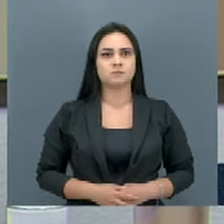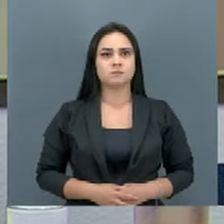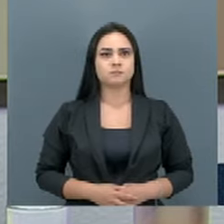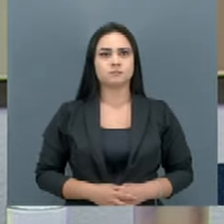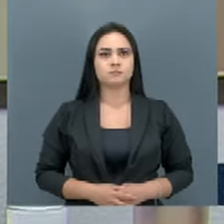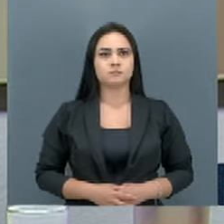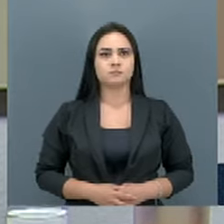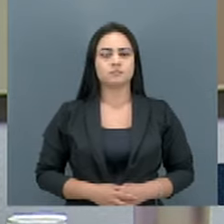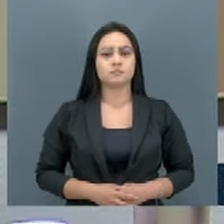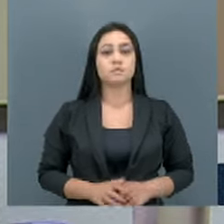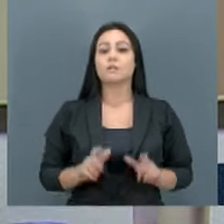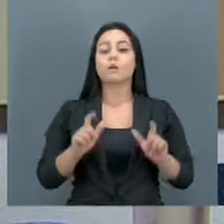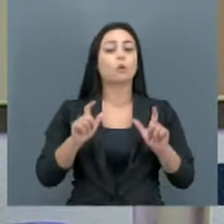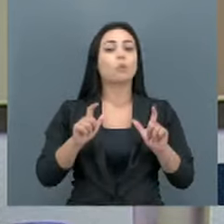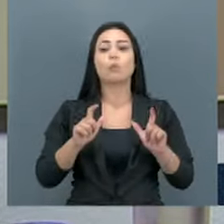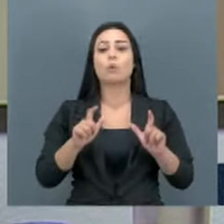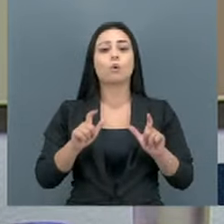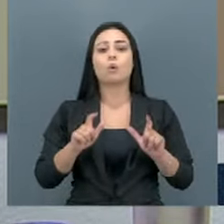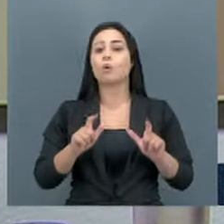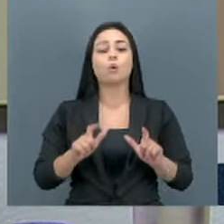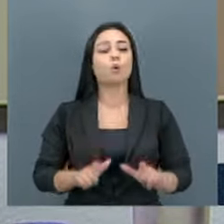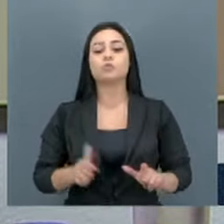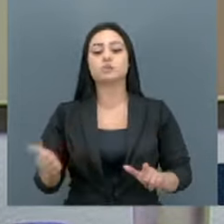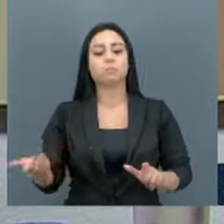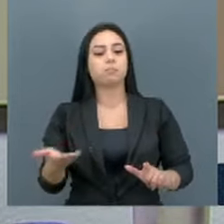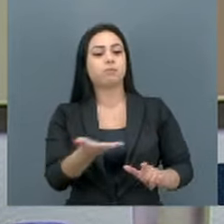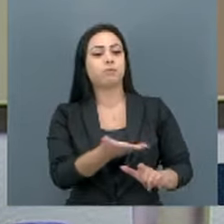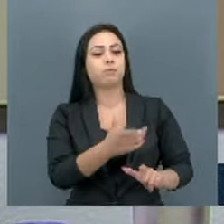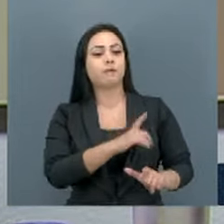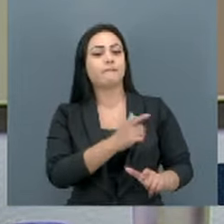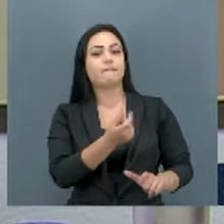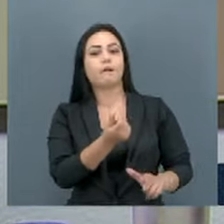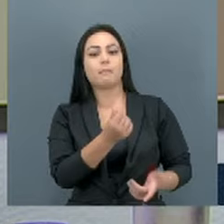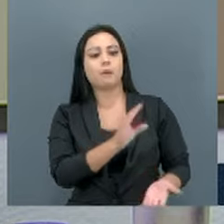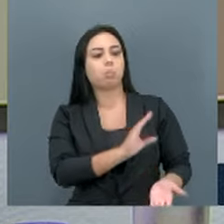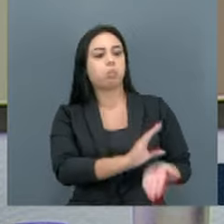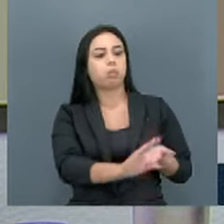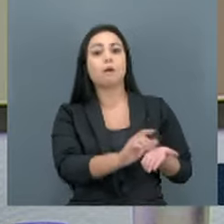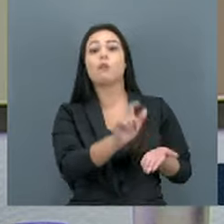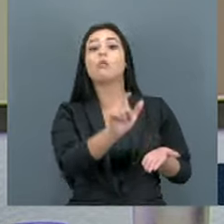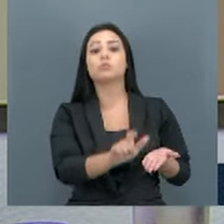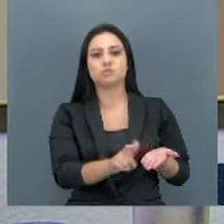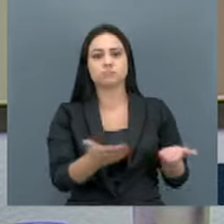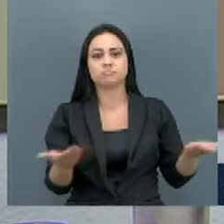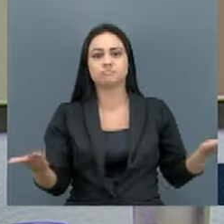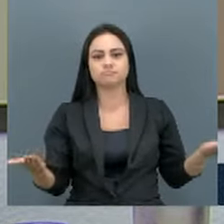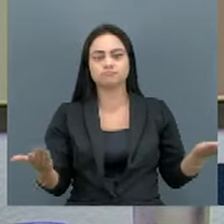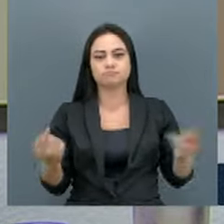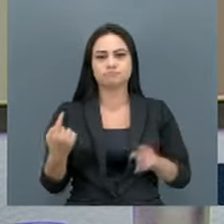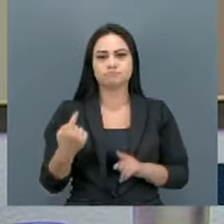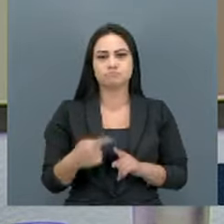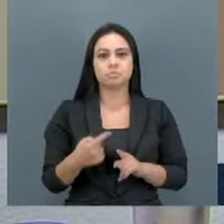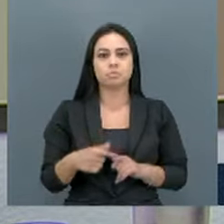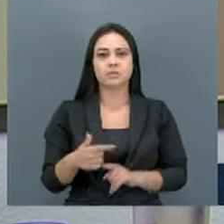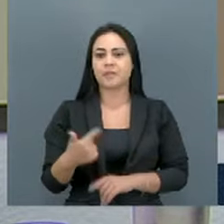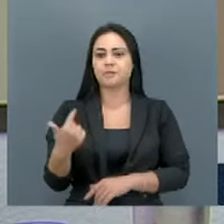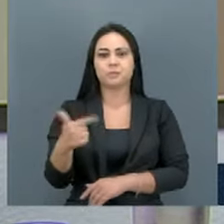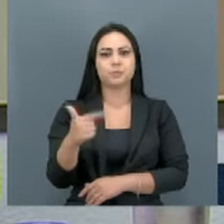E aonde que está aplicando essa verba? Por que que não existe?